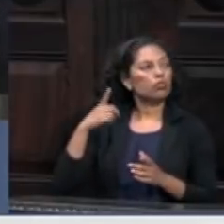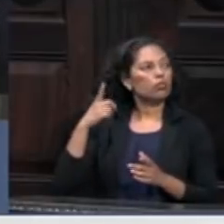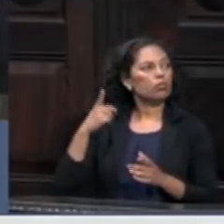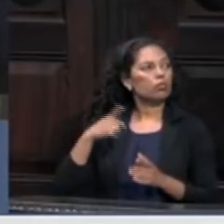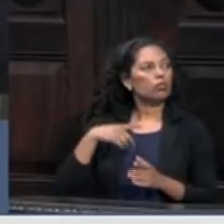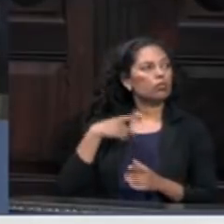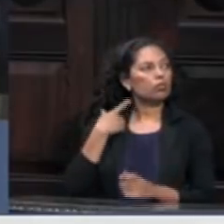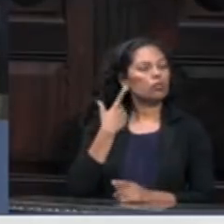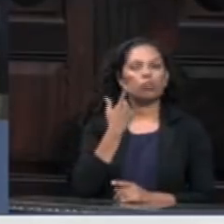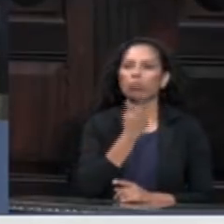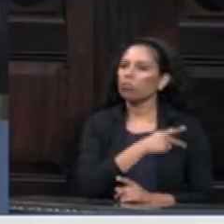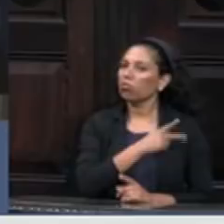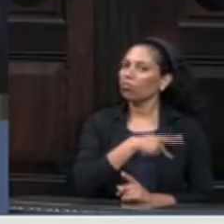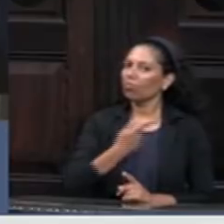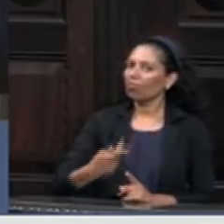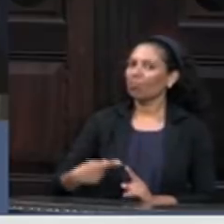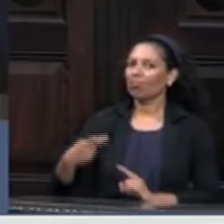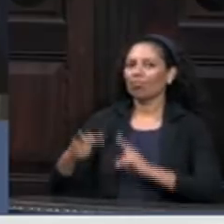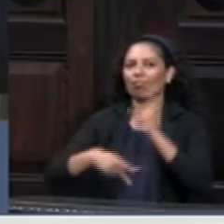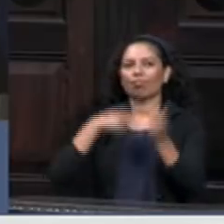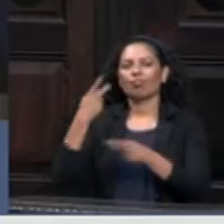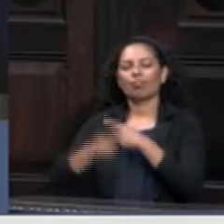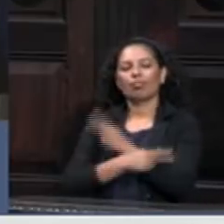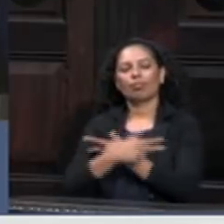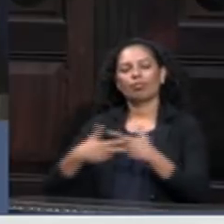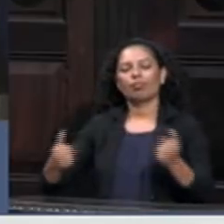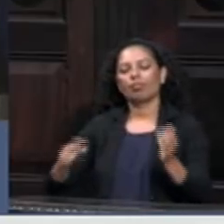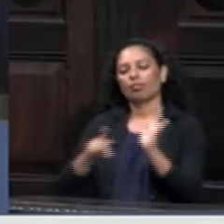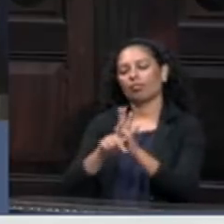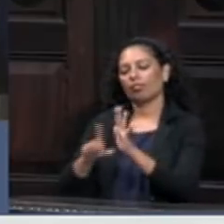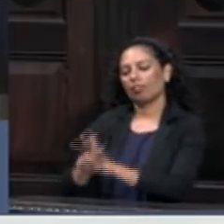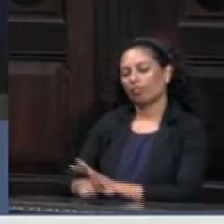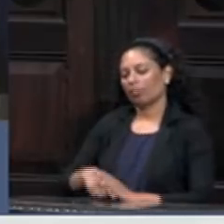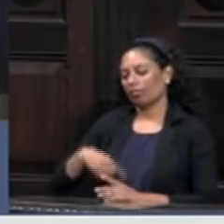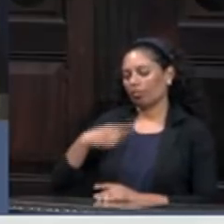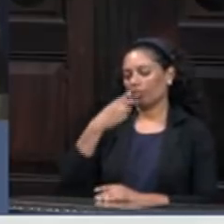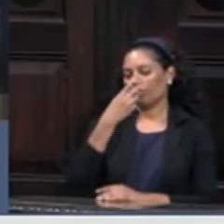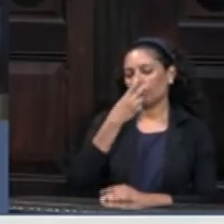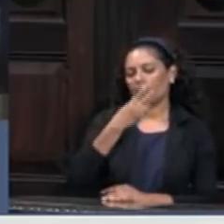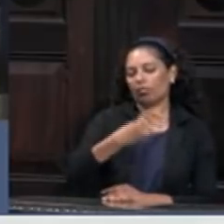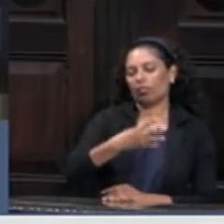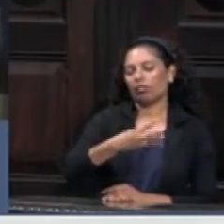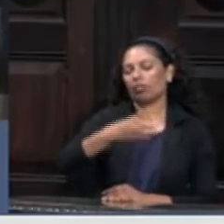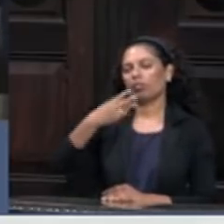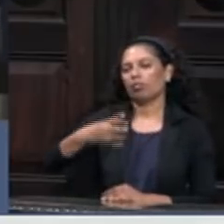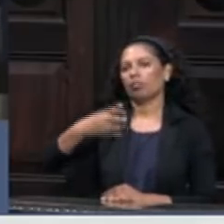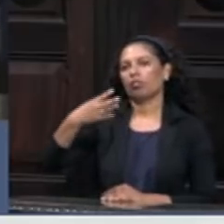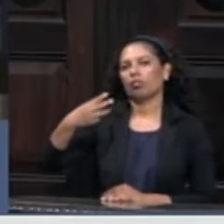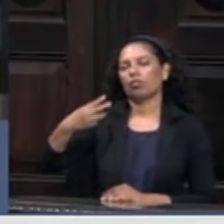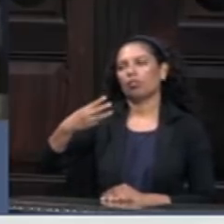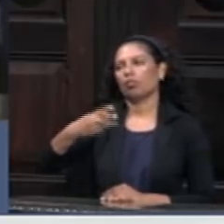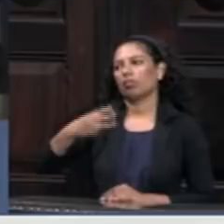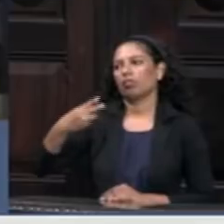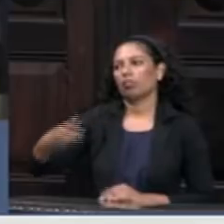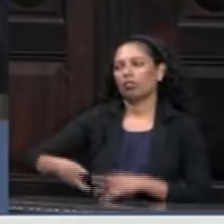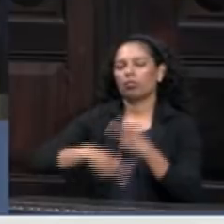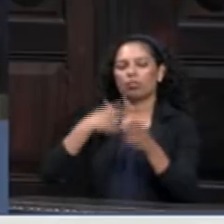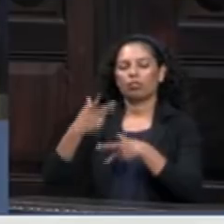acordo com os artigos 197 a 201 do Regimento Interno. Projeto de Lei 4443/2018, de autoria do Poder Executivo,